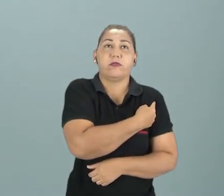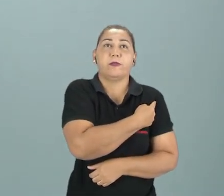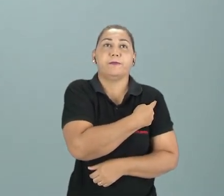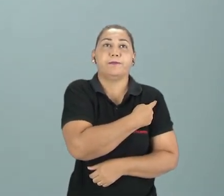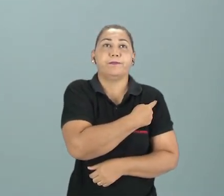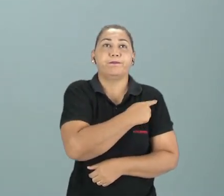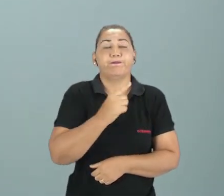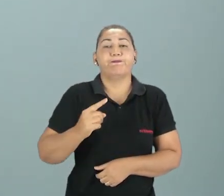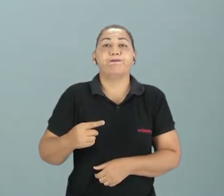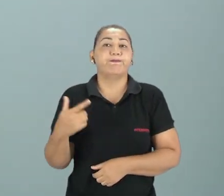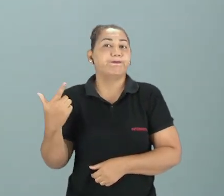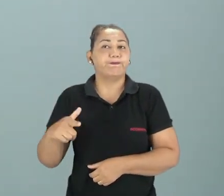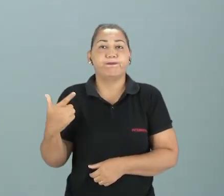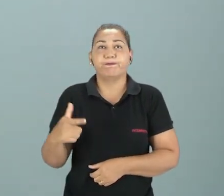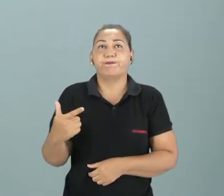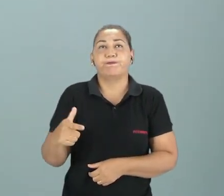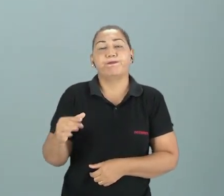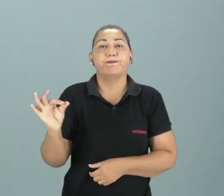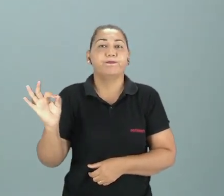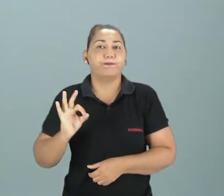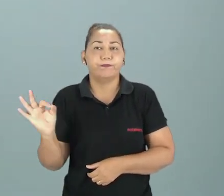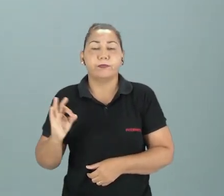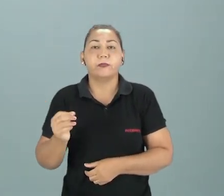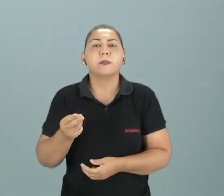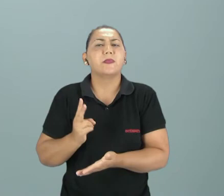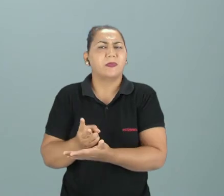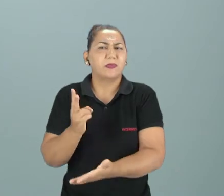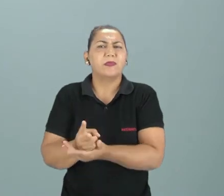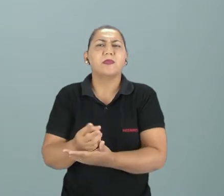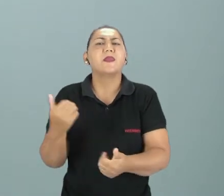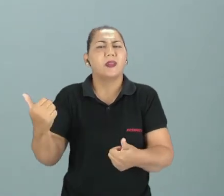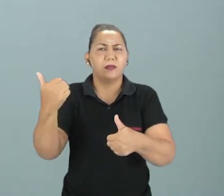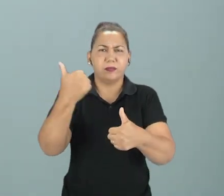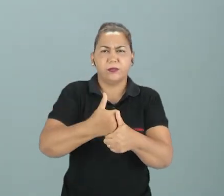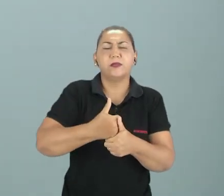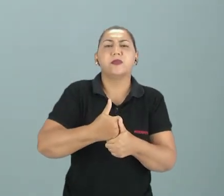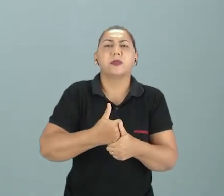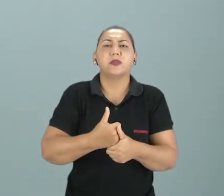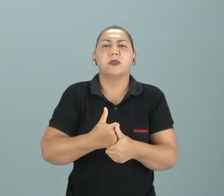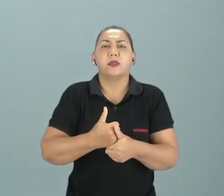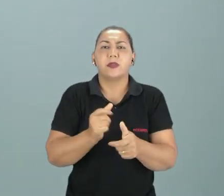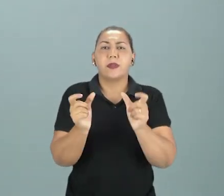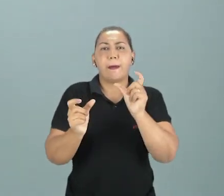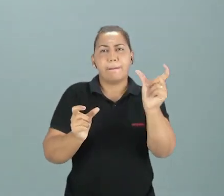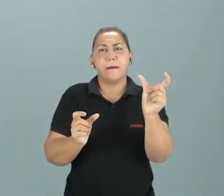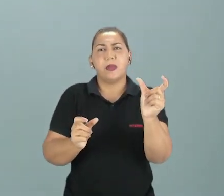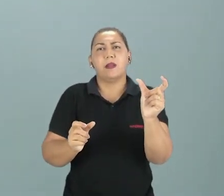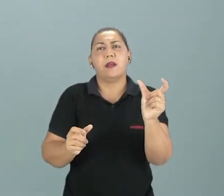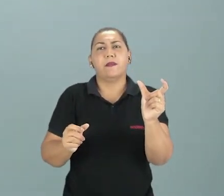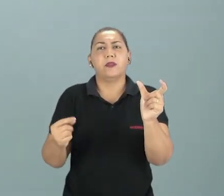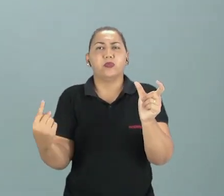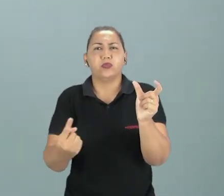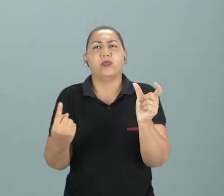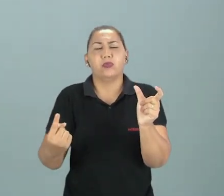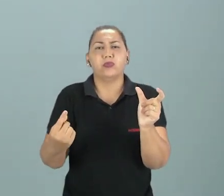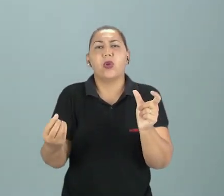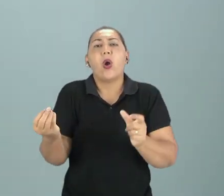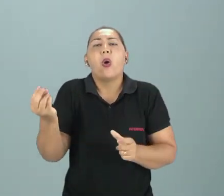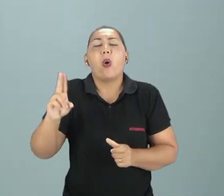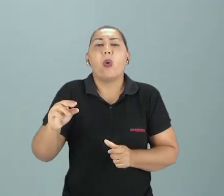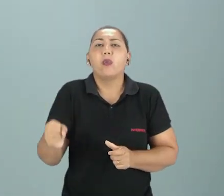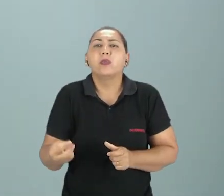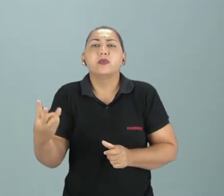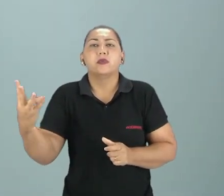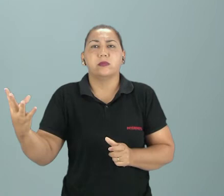sujeito simples para um sujeito composto, ou de uma palavra que esteja no singular ou plural, devemos fazer a